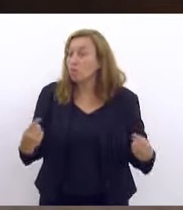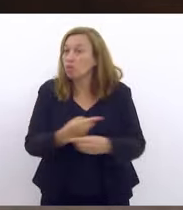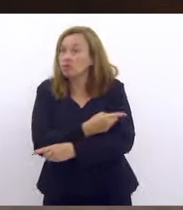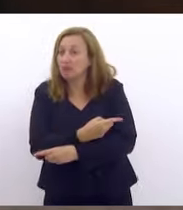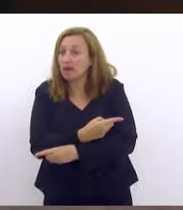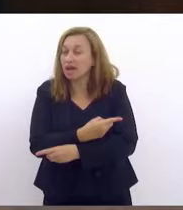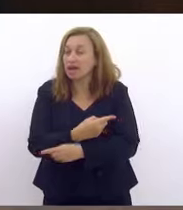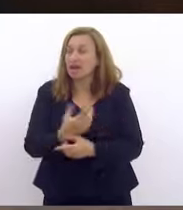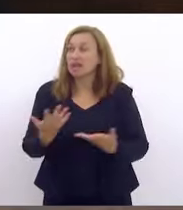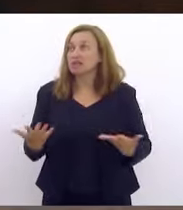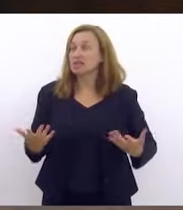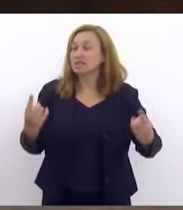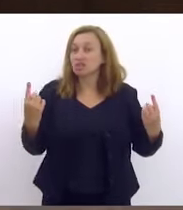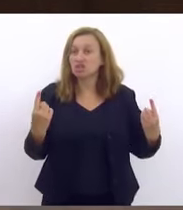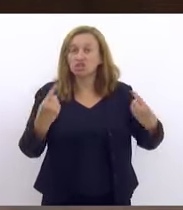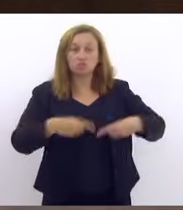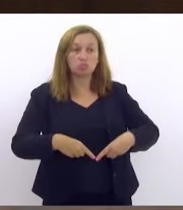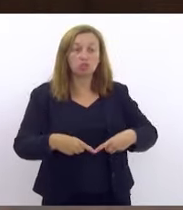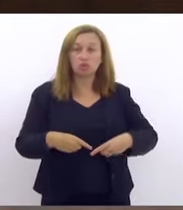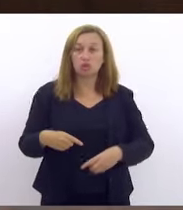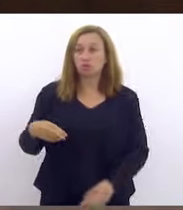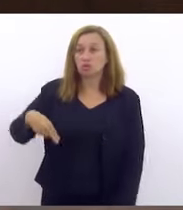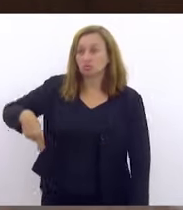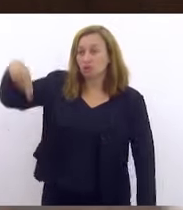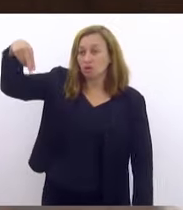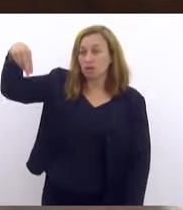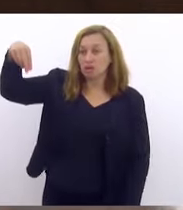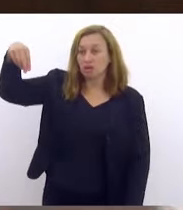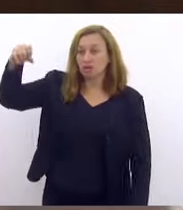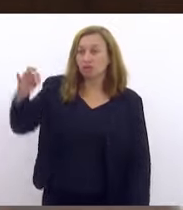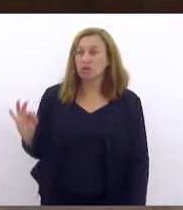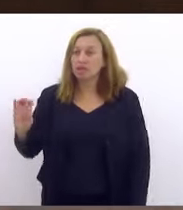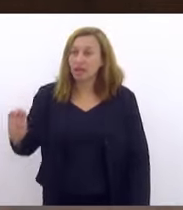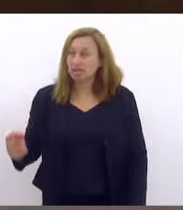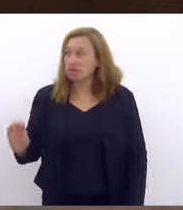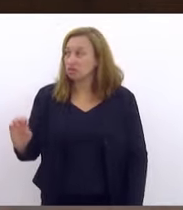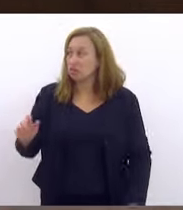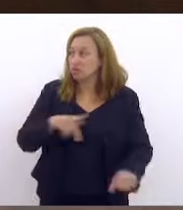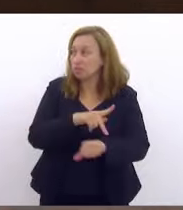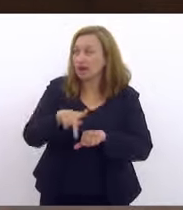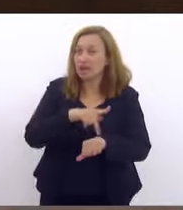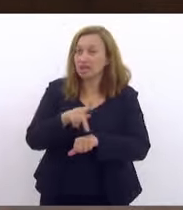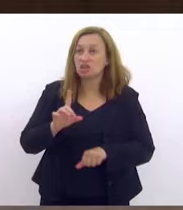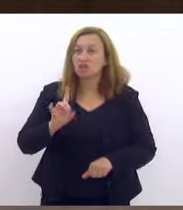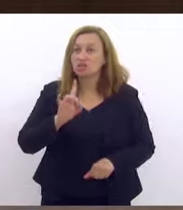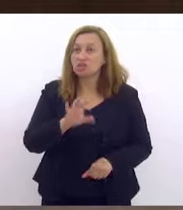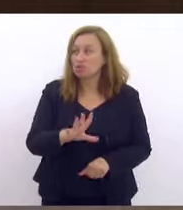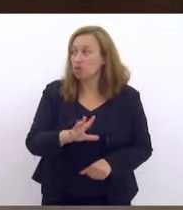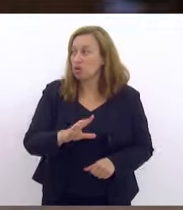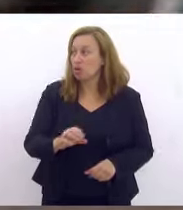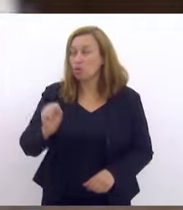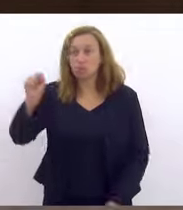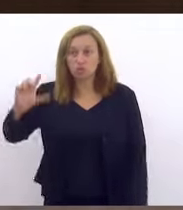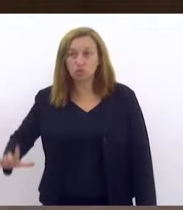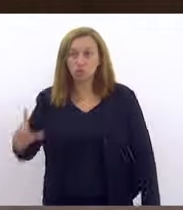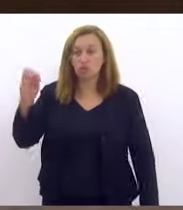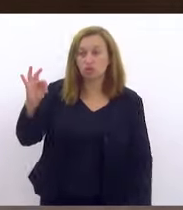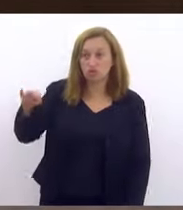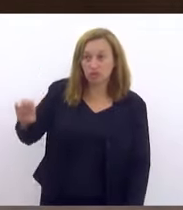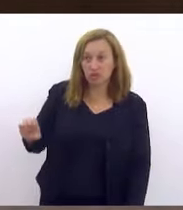essa disputa contra o Norte e Nordeste do país, como somente o Sul e o Sudeste